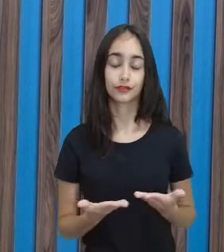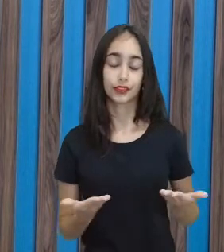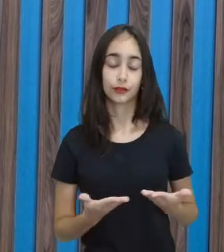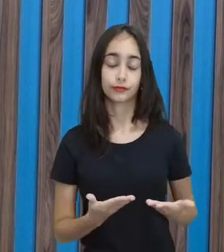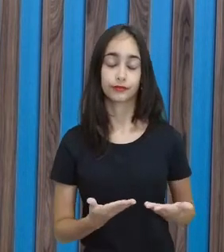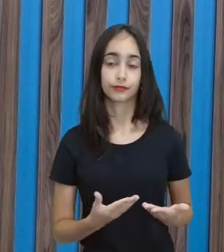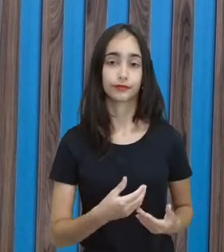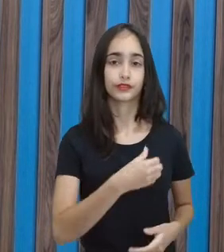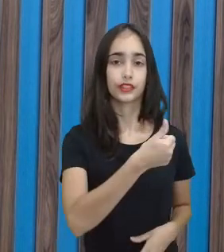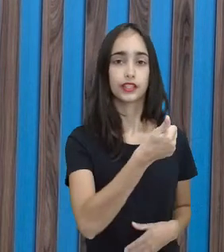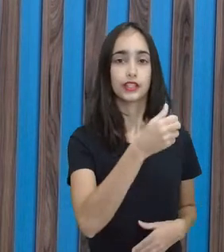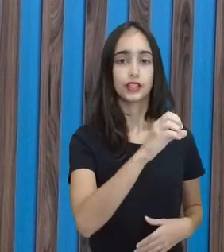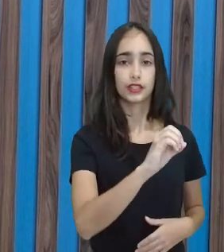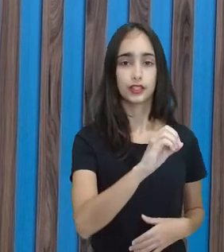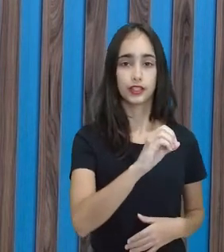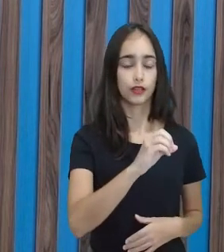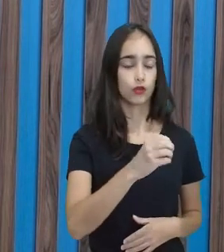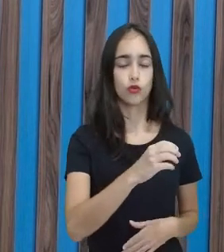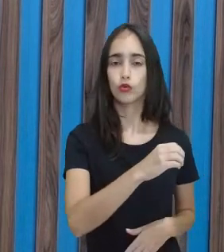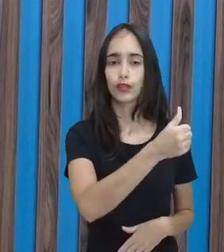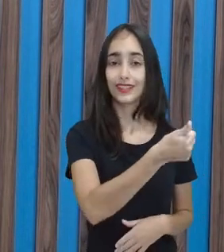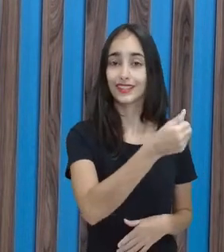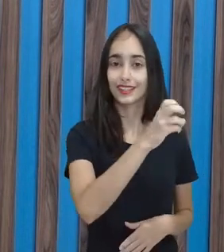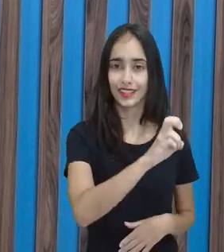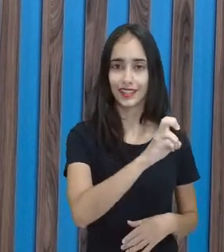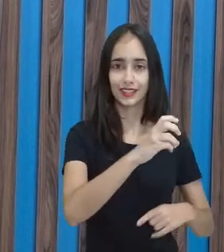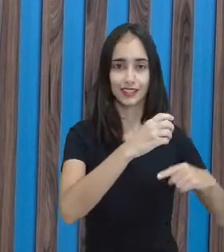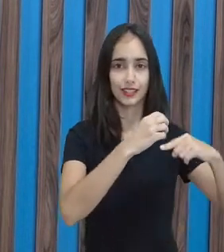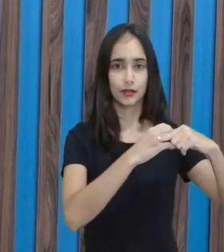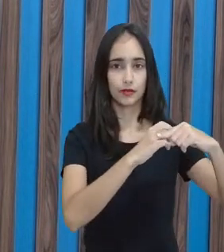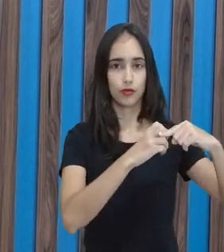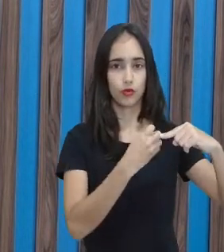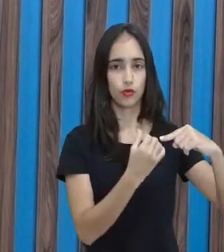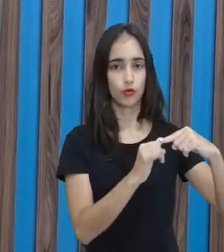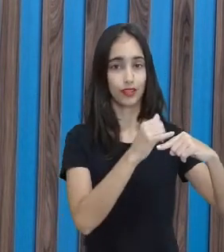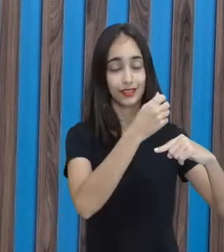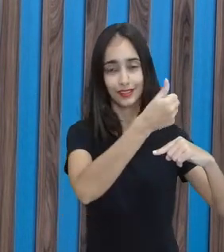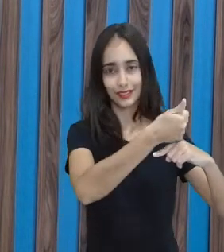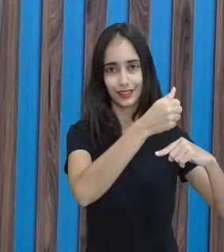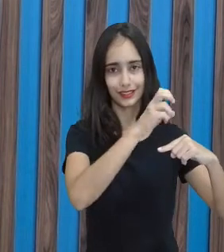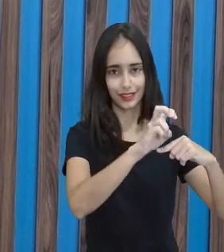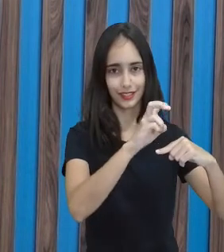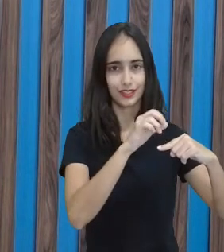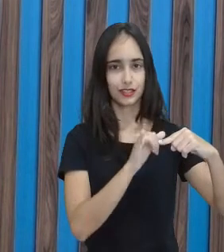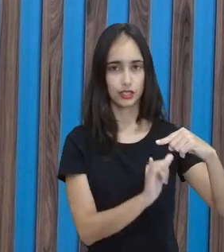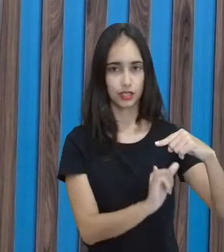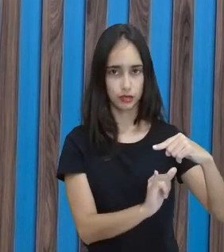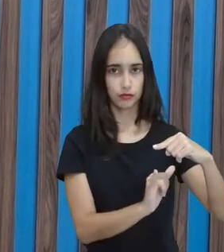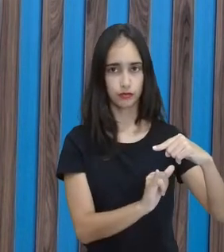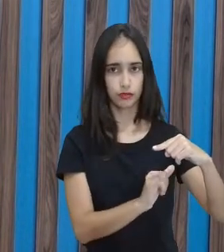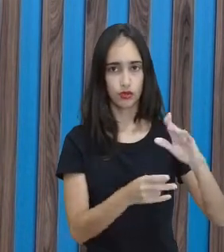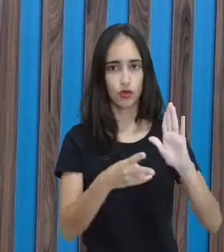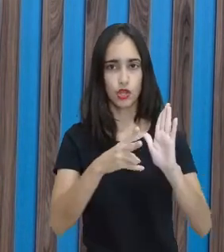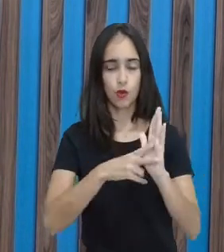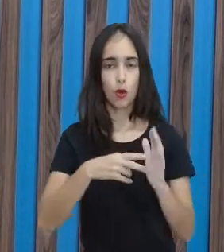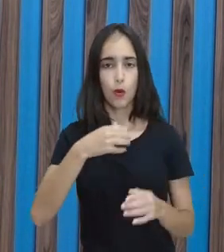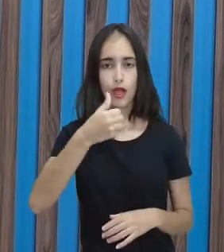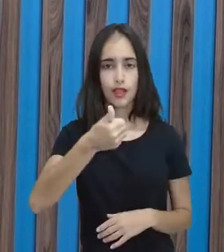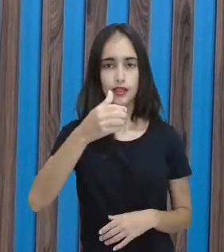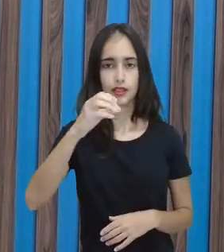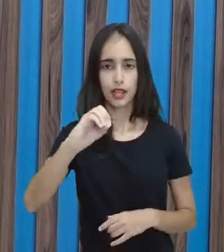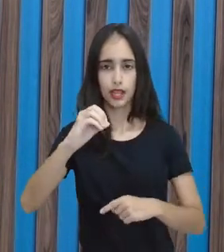Aqui, o 15 vai estar para o y, assim como o 10 vai estar para o 4.